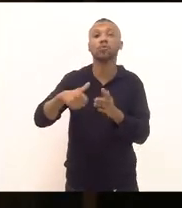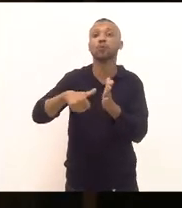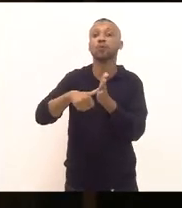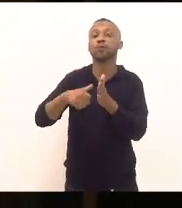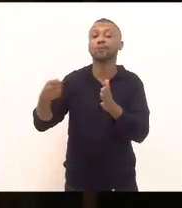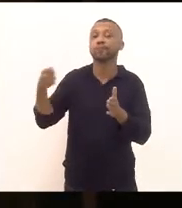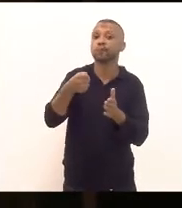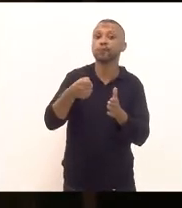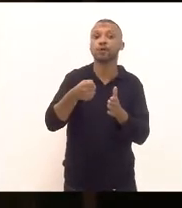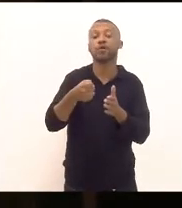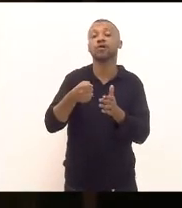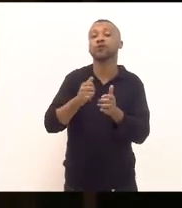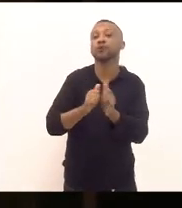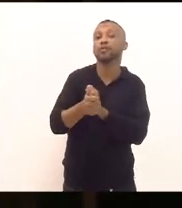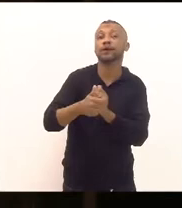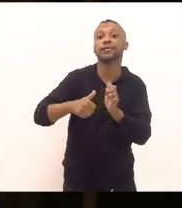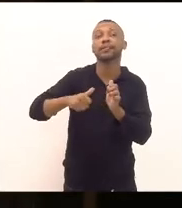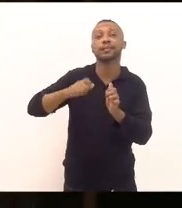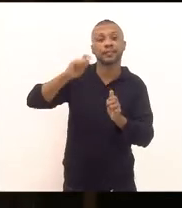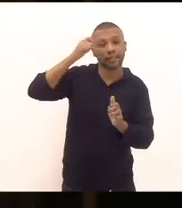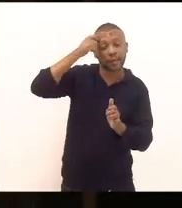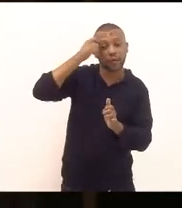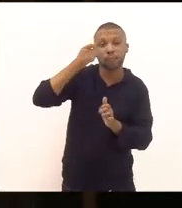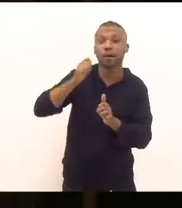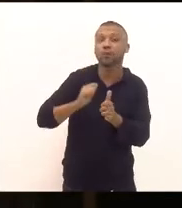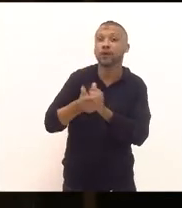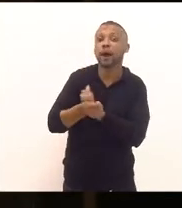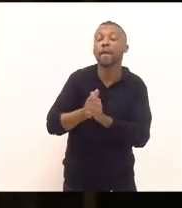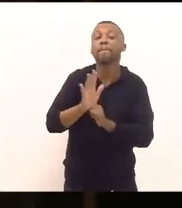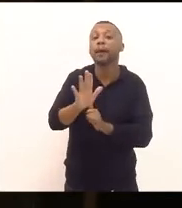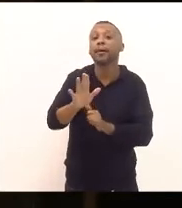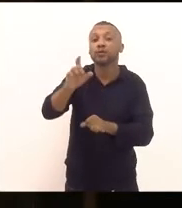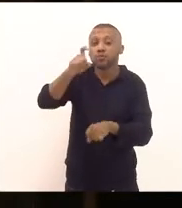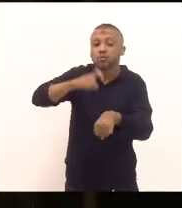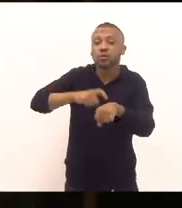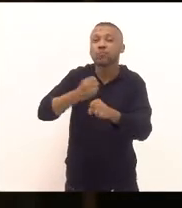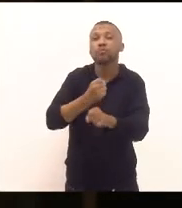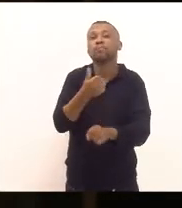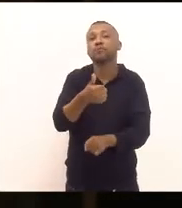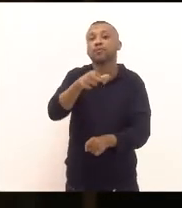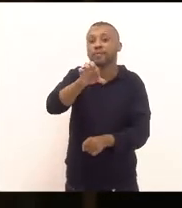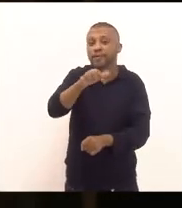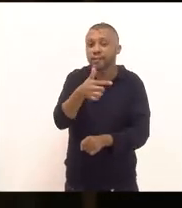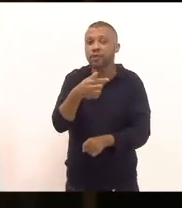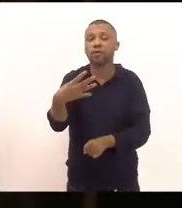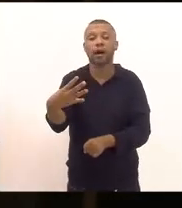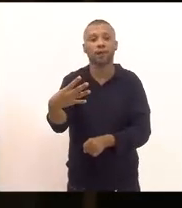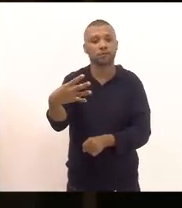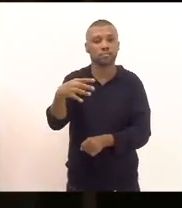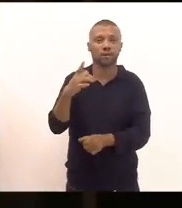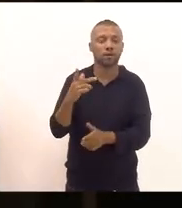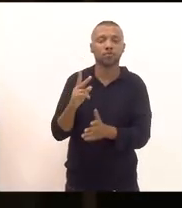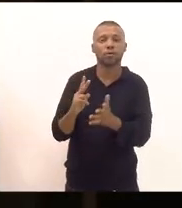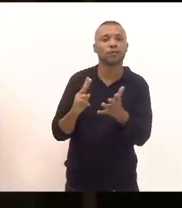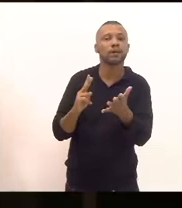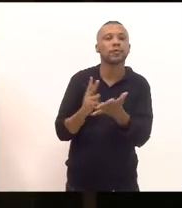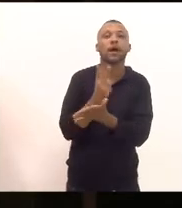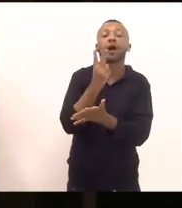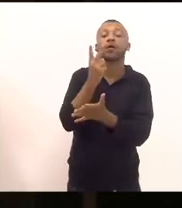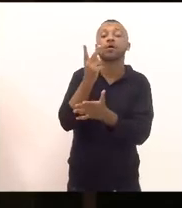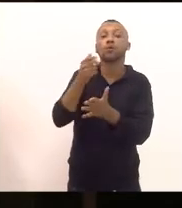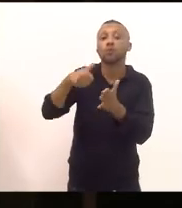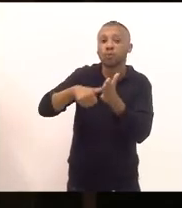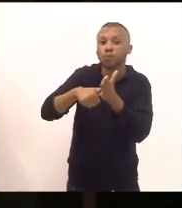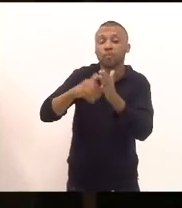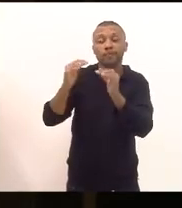colocaram jogadores negros para jogar mas quando na em 1924 né quando criaram-se os